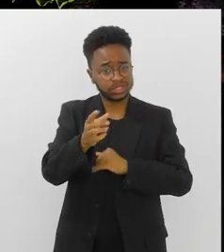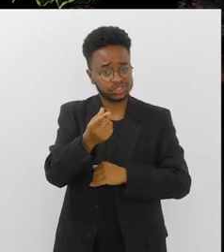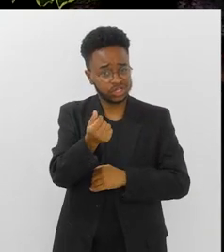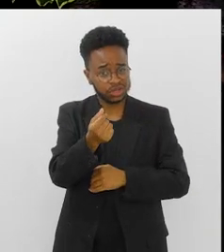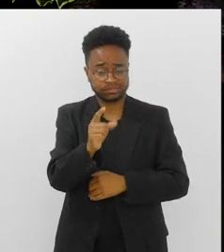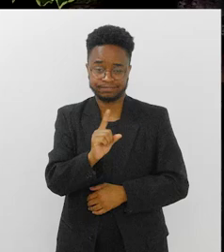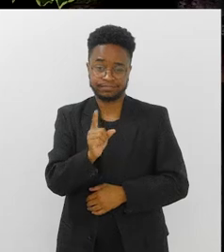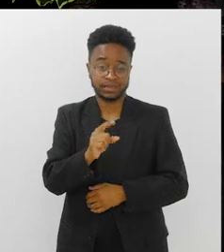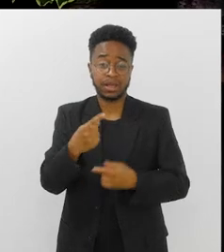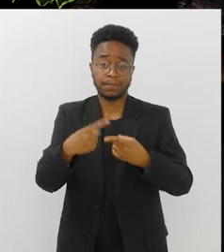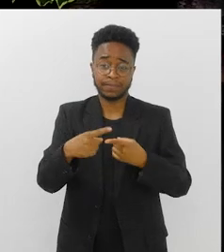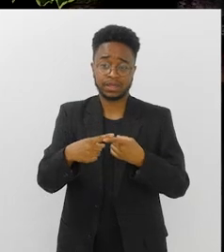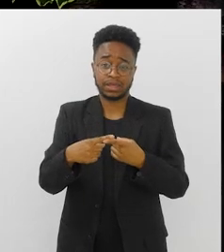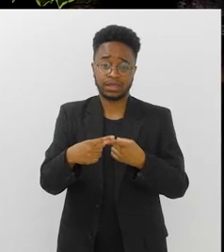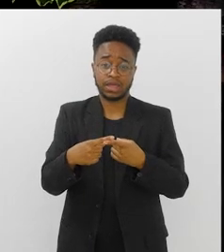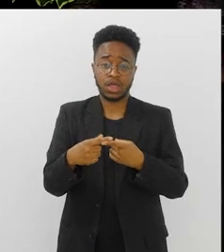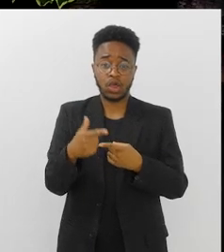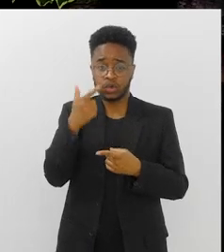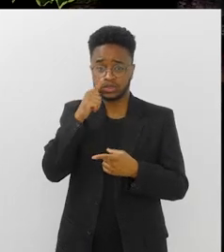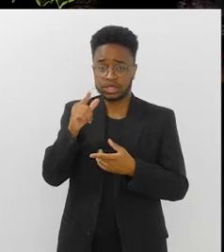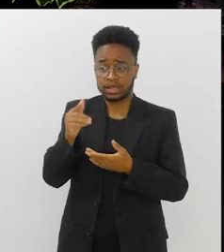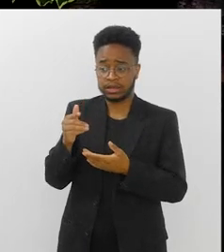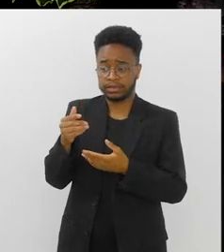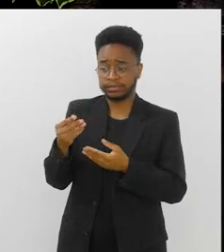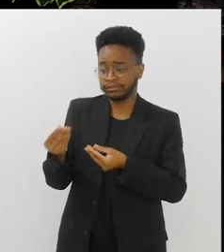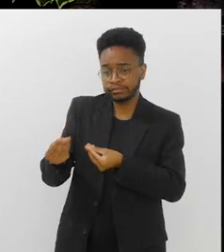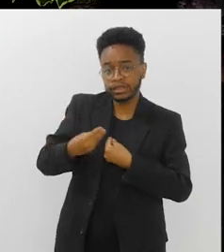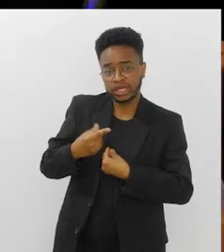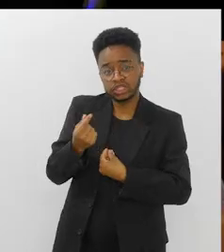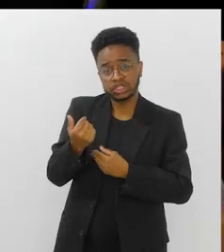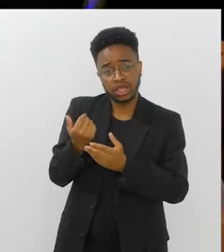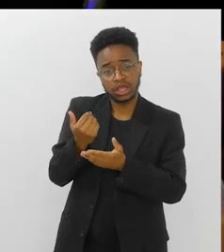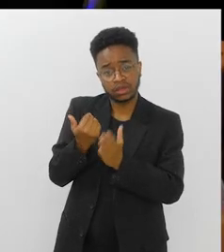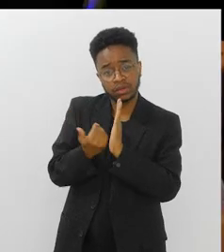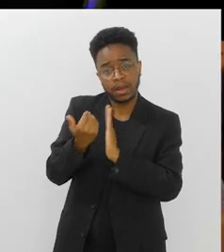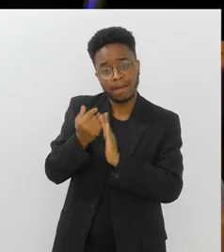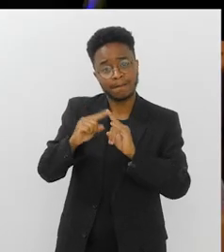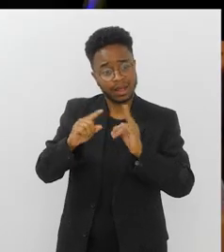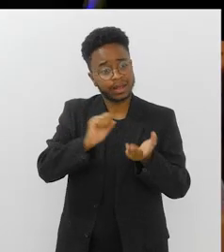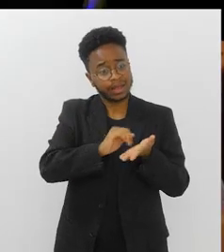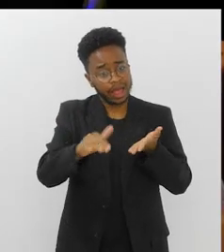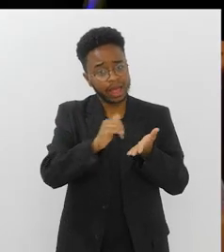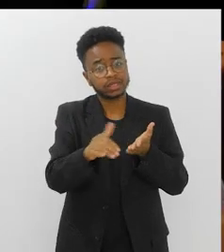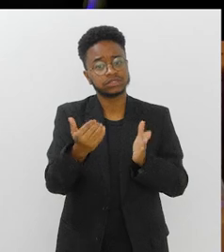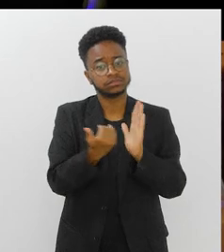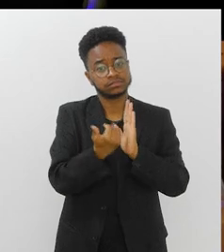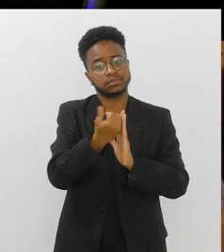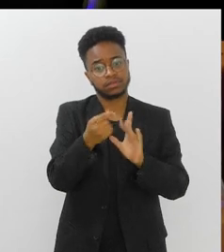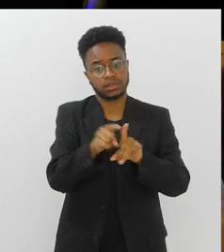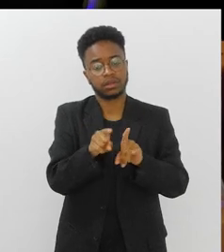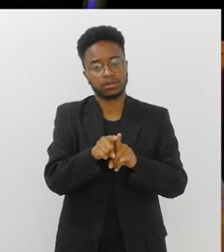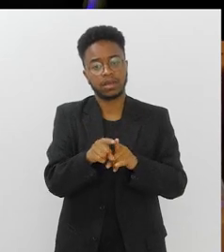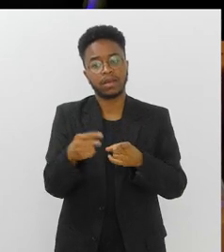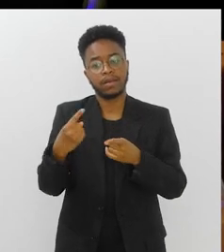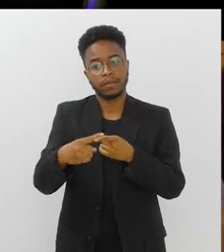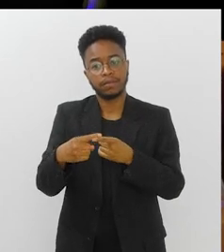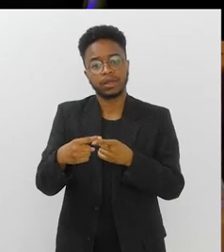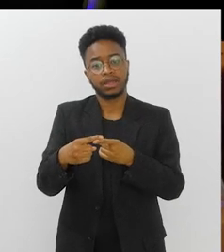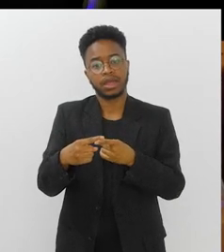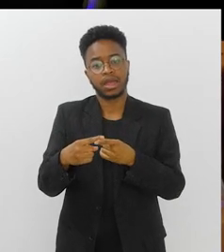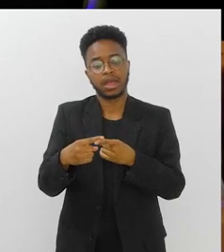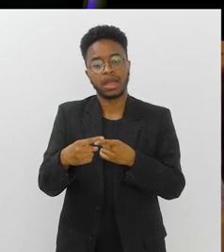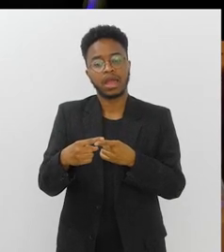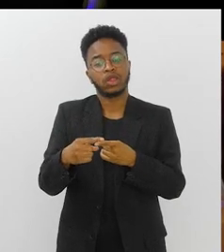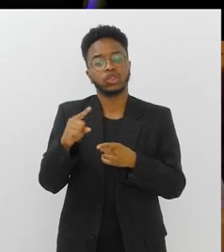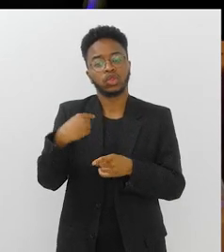porque uhum se ganha muito bem mas se gasta bastante o atleta paralímpico então ele gasta muito mais porque a gente o o a os